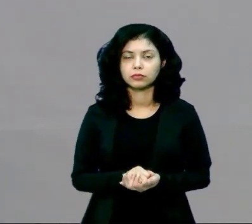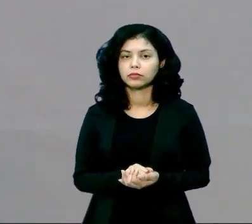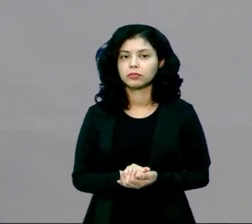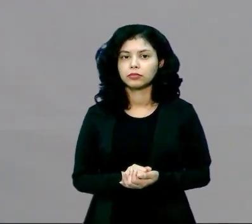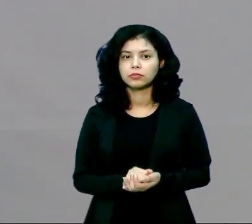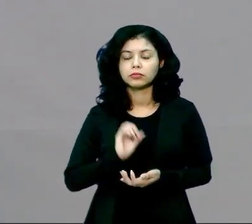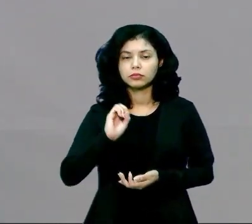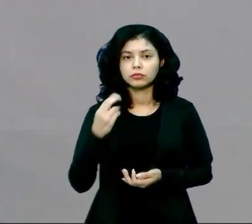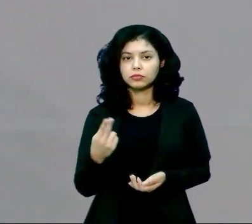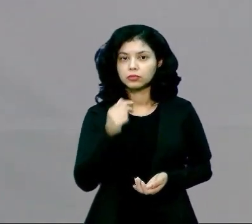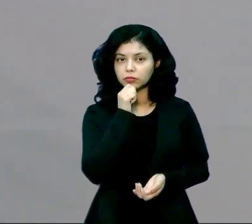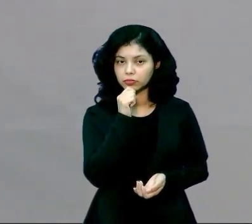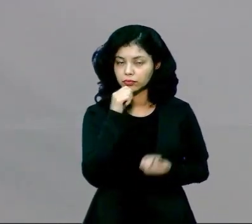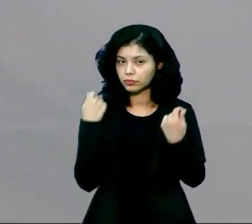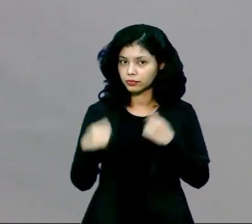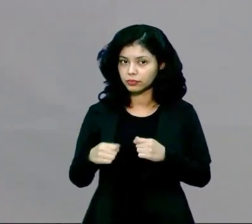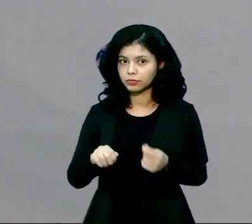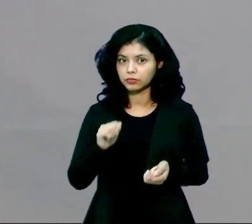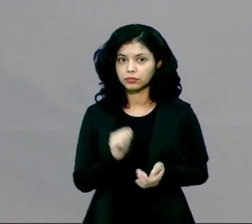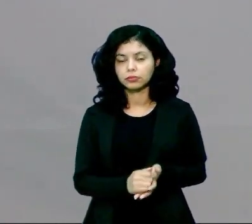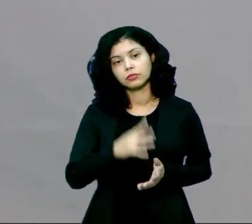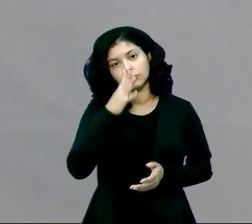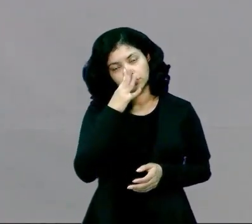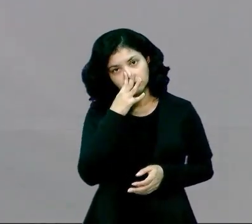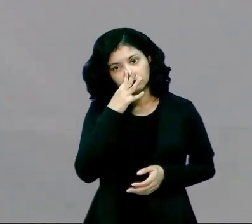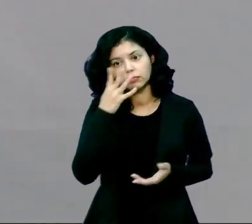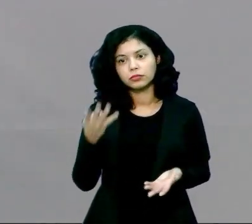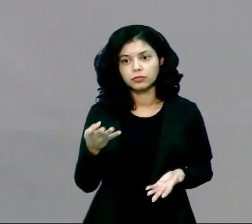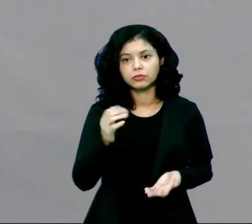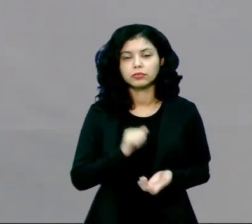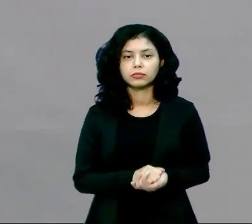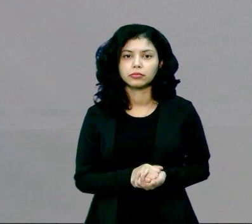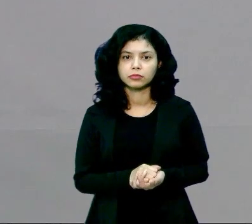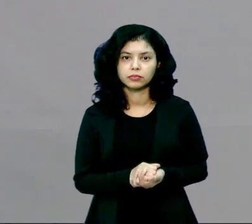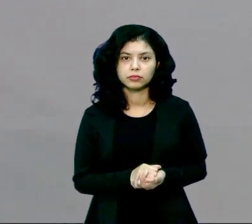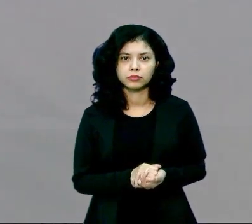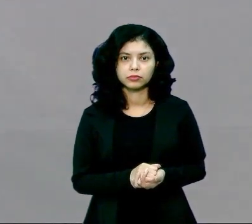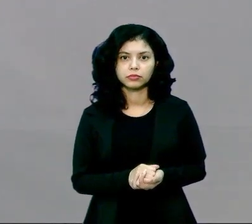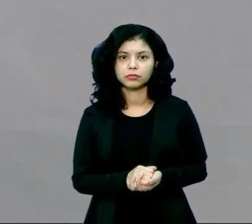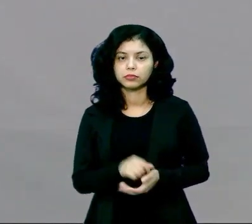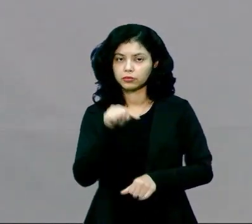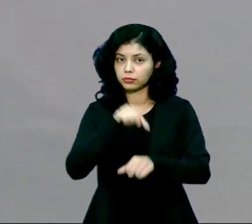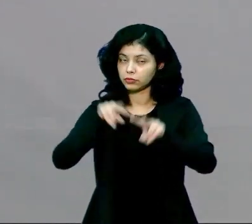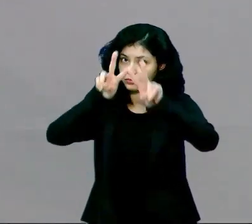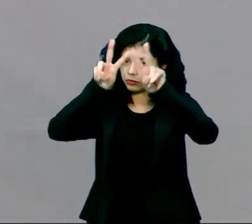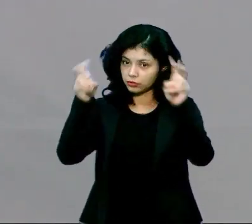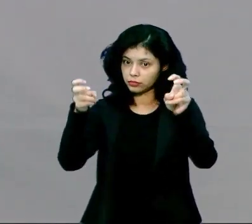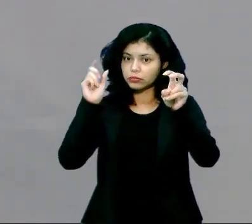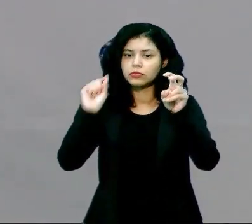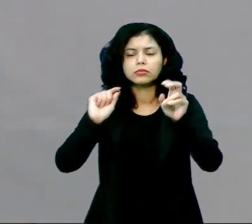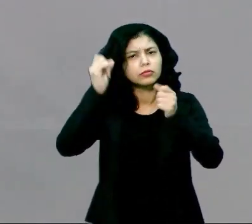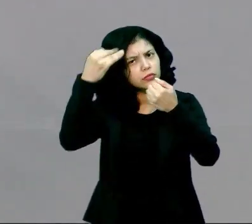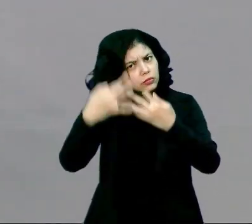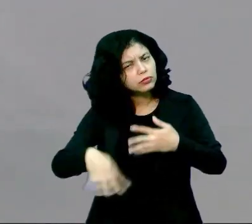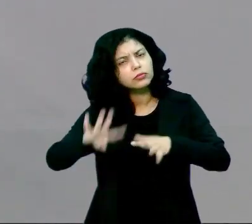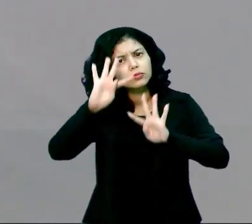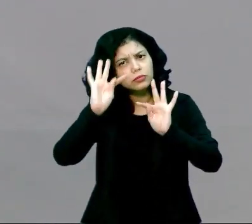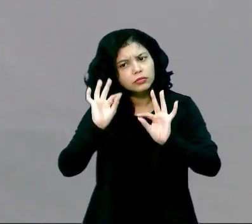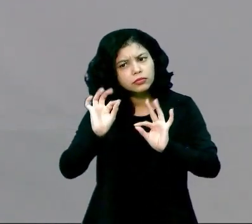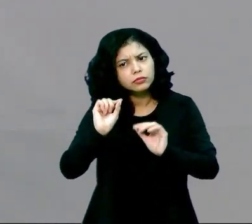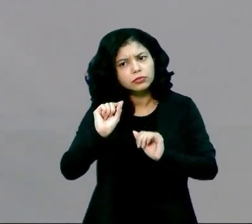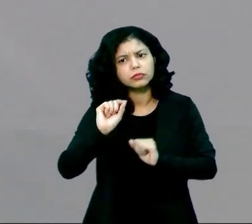enredo. Ou seja, a gente pode assim chamar analogicamente de tema, né? O que é tratado ali? O